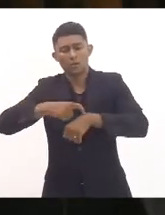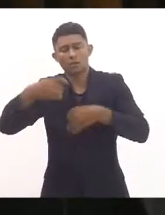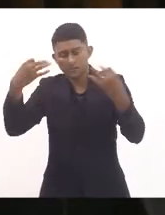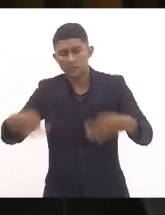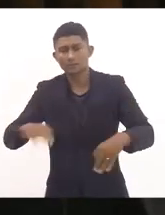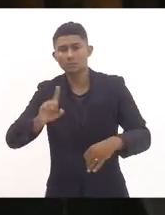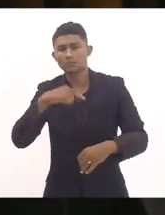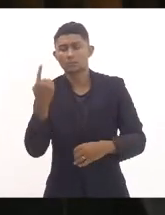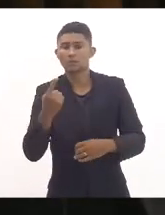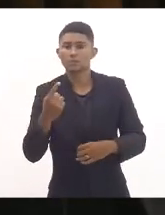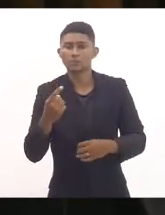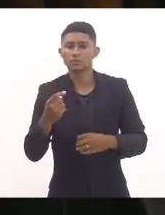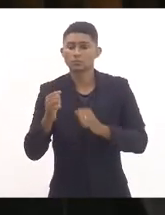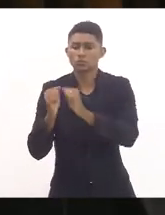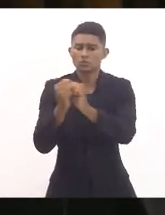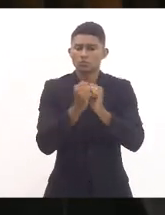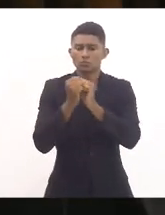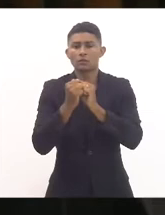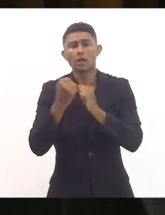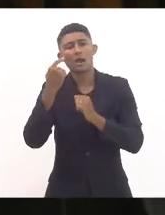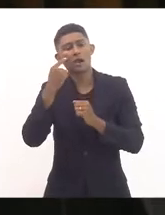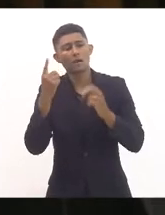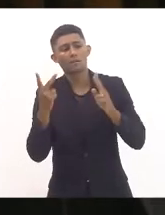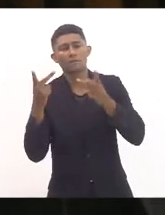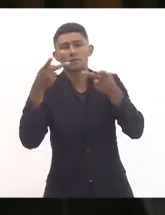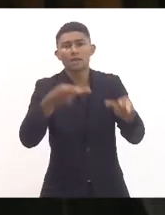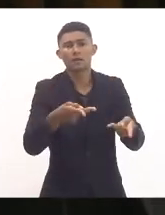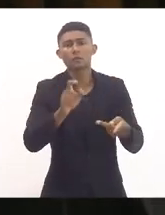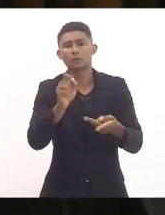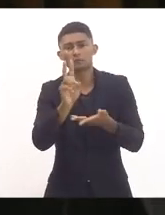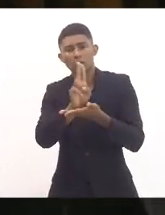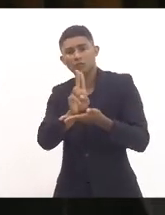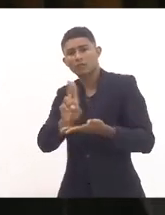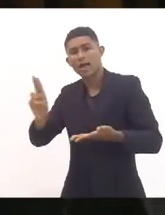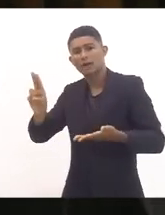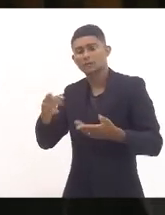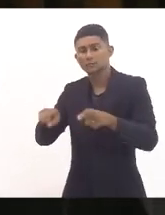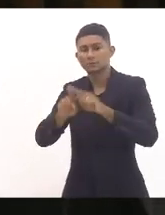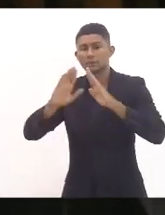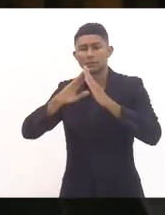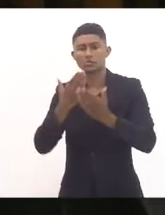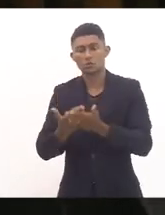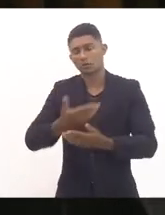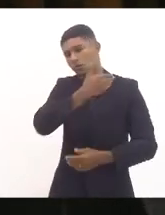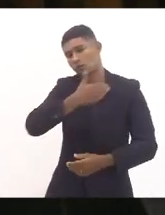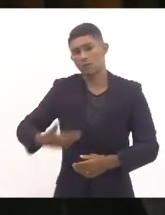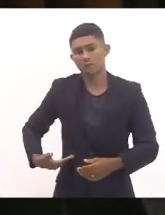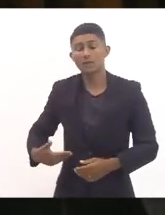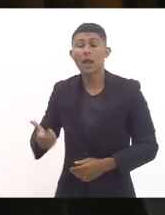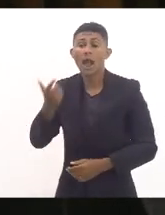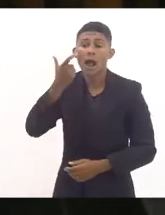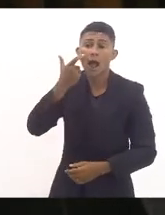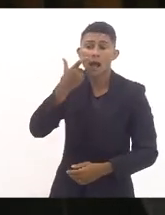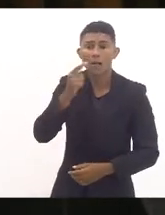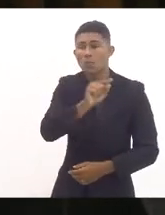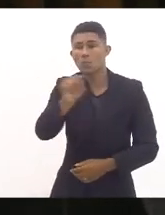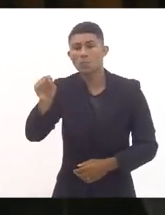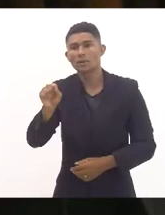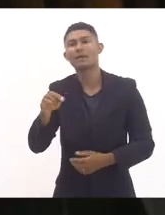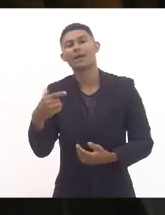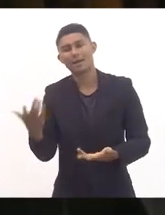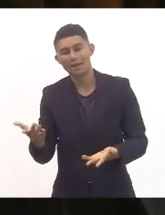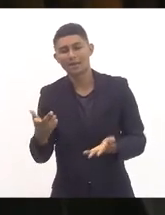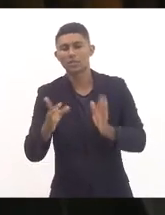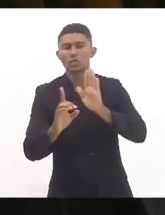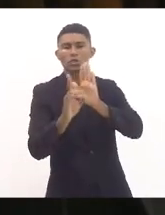vamos fazer juntos uma vistoria nas universidades e nas escolas públicas para coibir o consumo